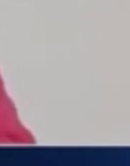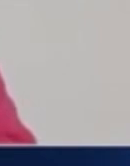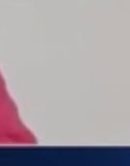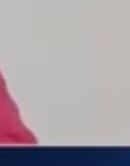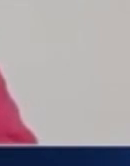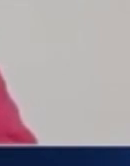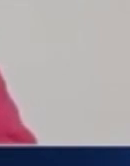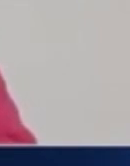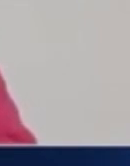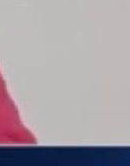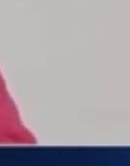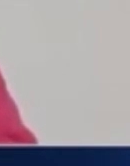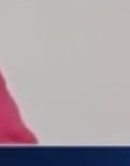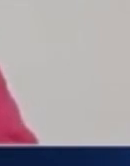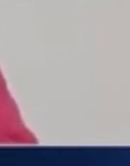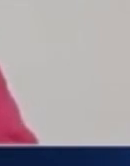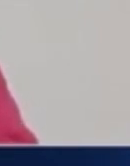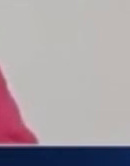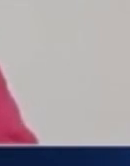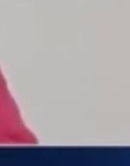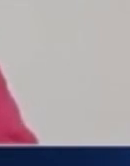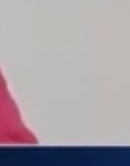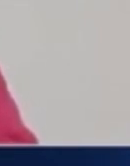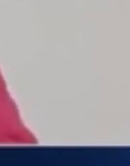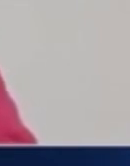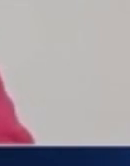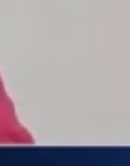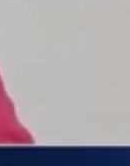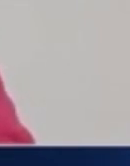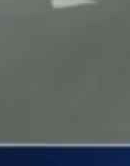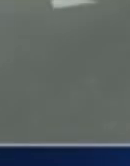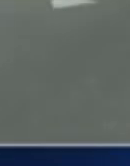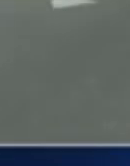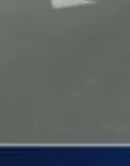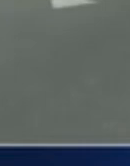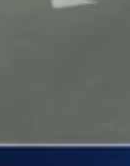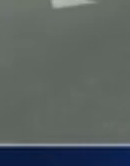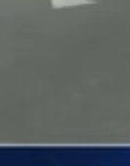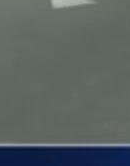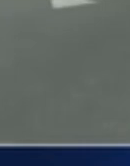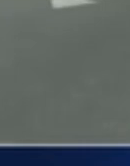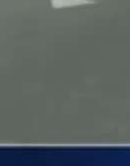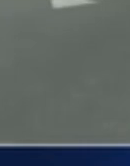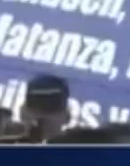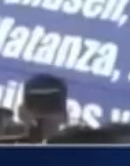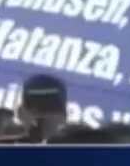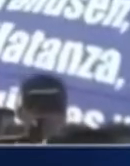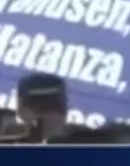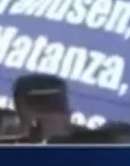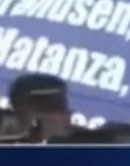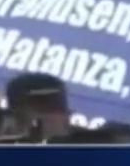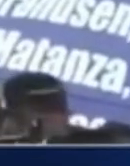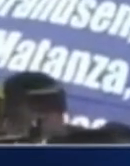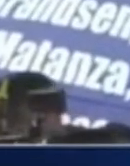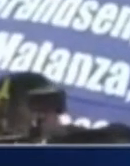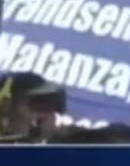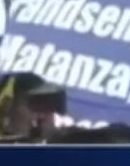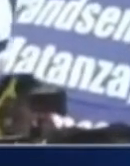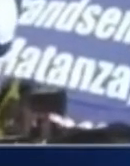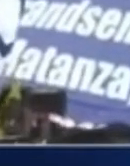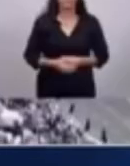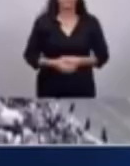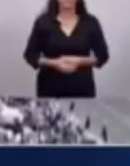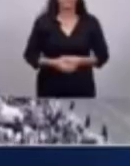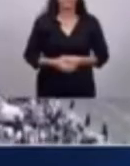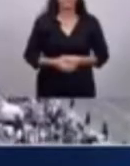porque é basicamente mexer né Com benefícios e com direitos adquiridos aí que que